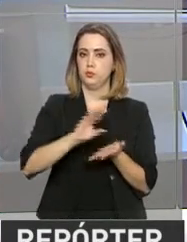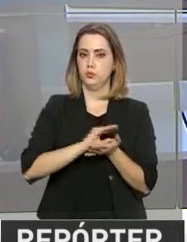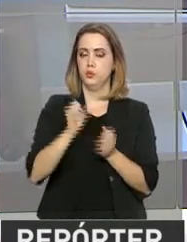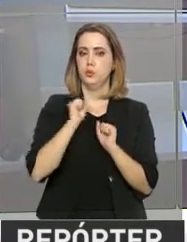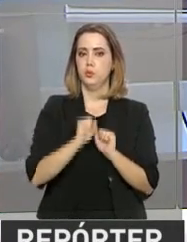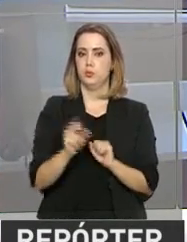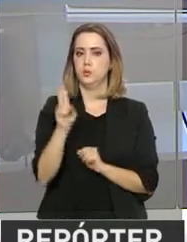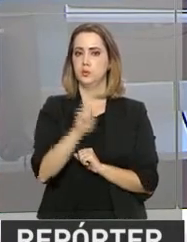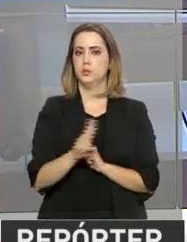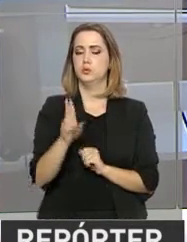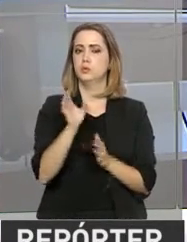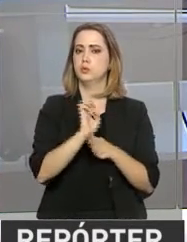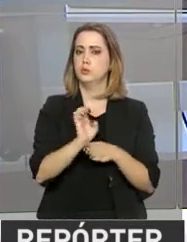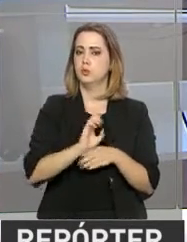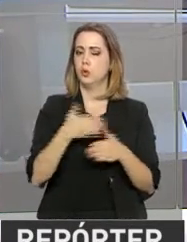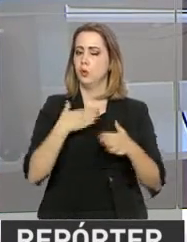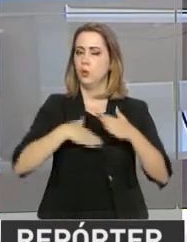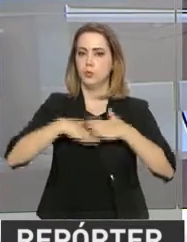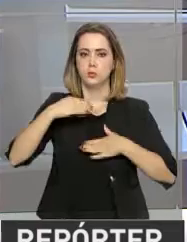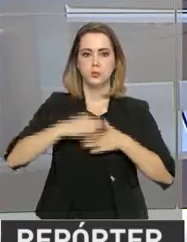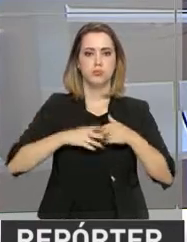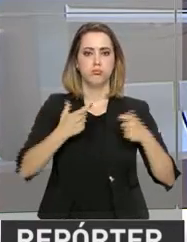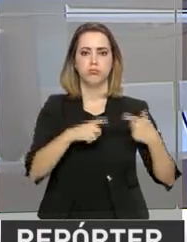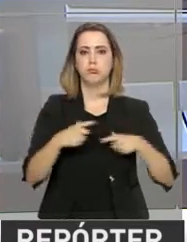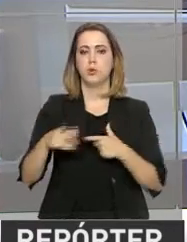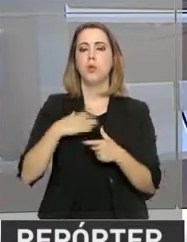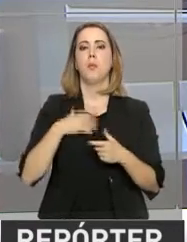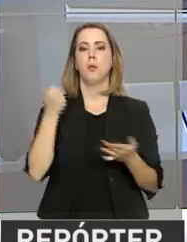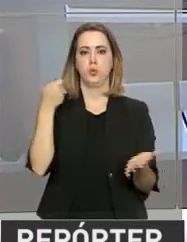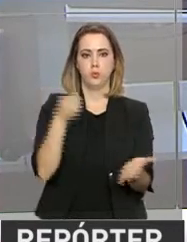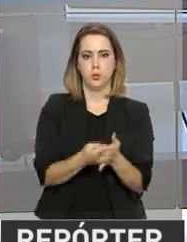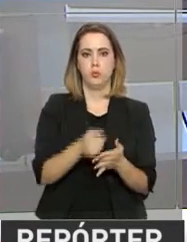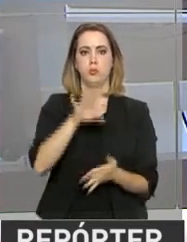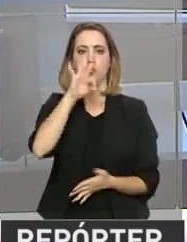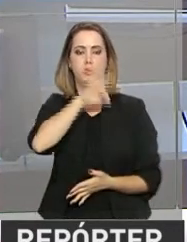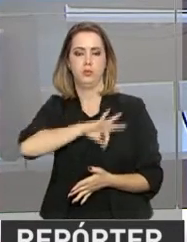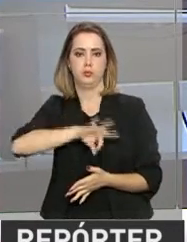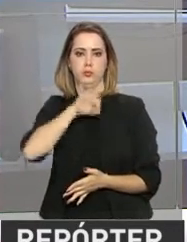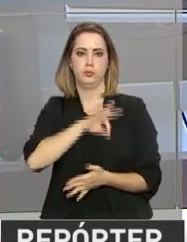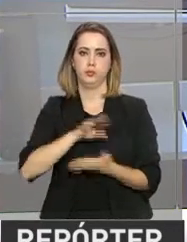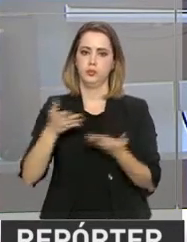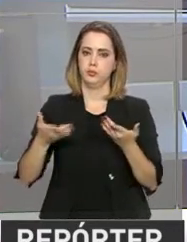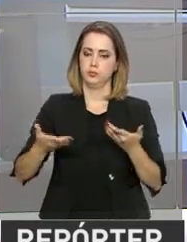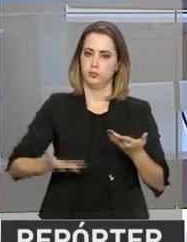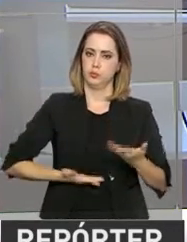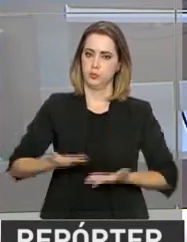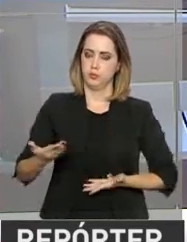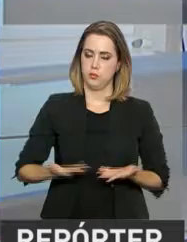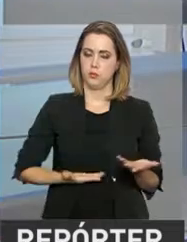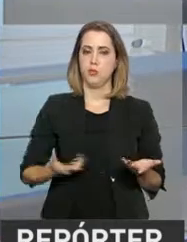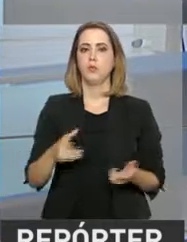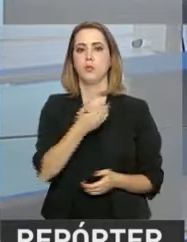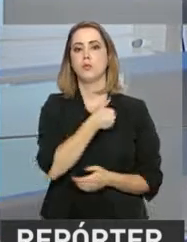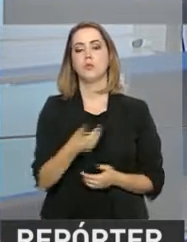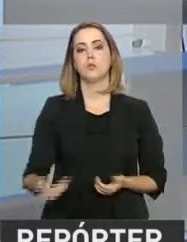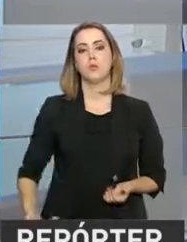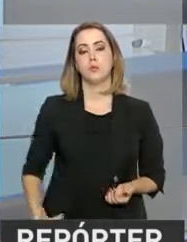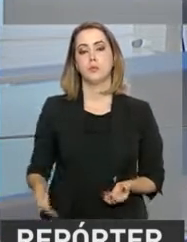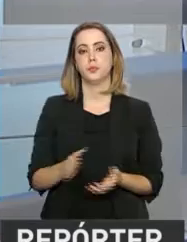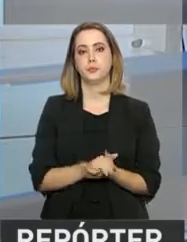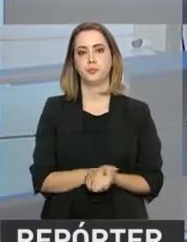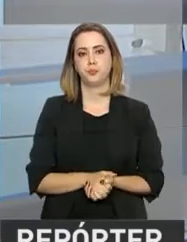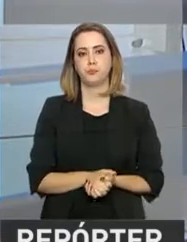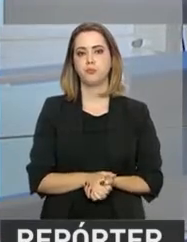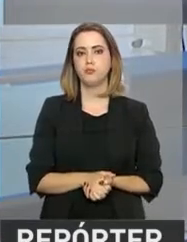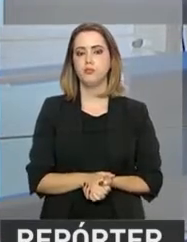ser utilizados pelos estados em qualquer área, inclusive para quitar dívidas com a folha de pagamento dos servidores. O